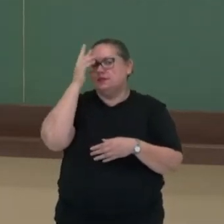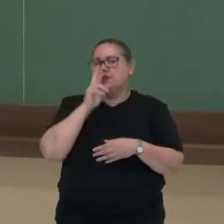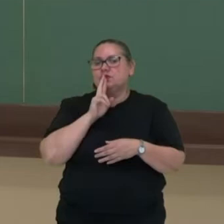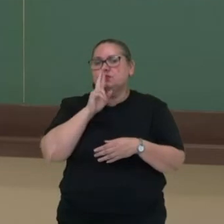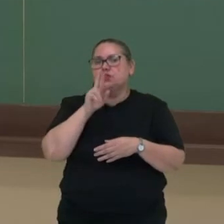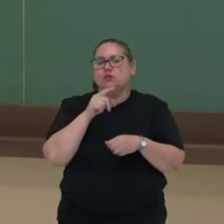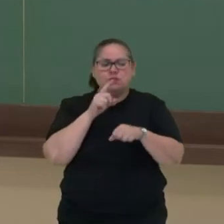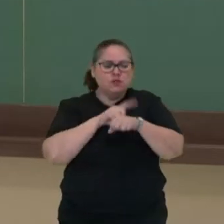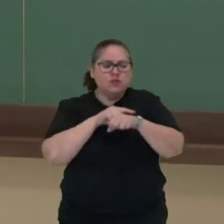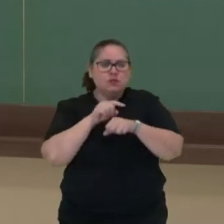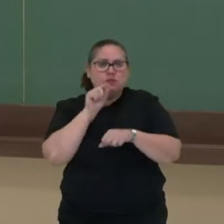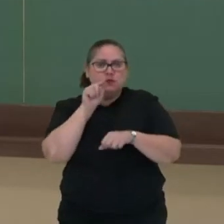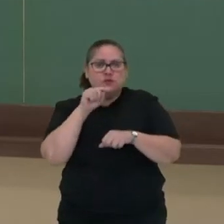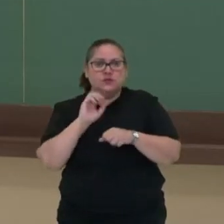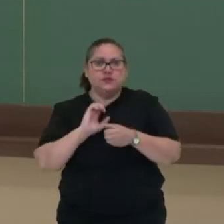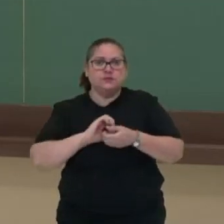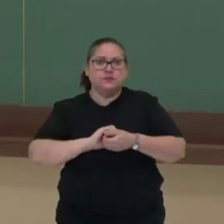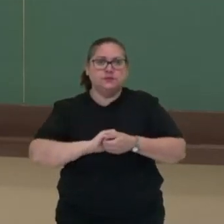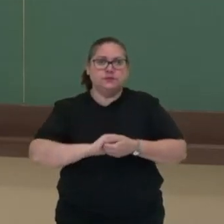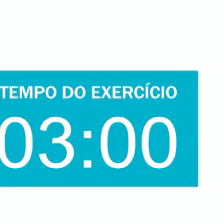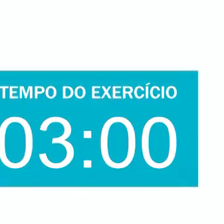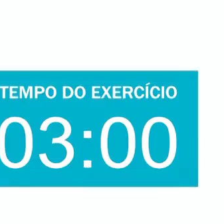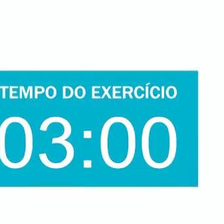Um tempinho para vocês.